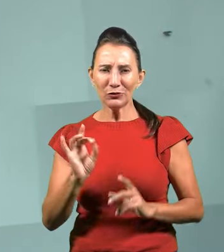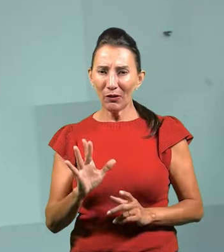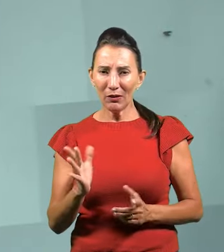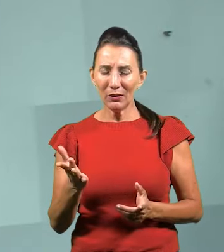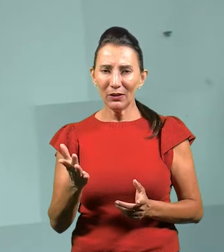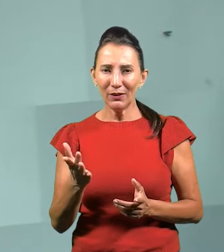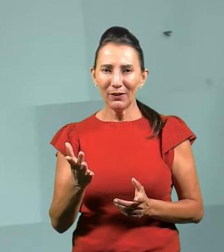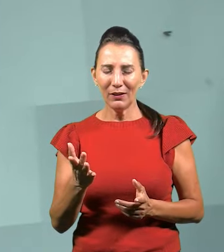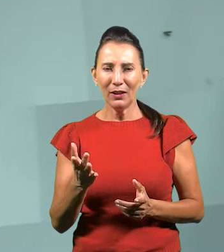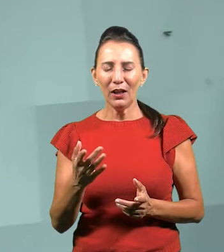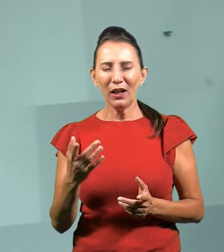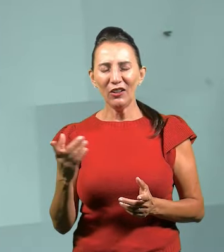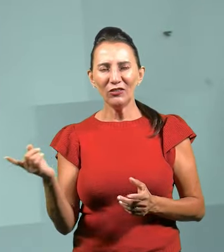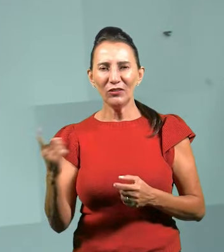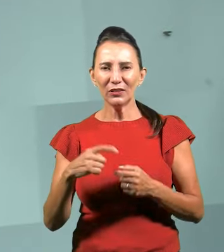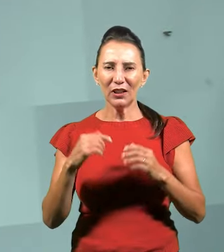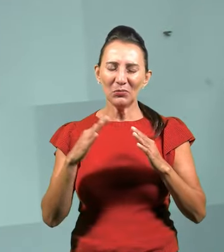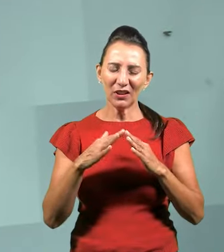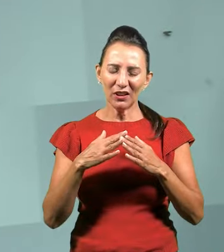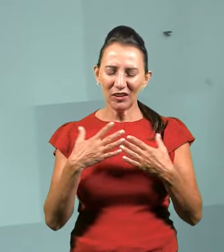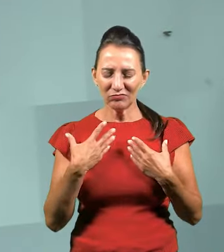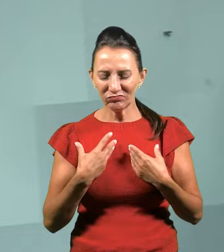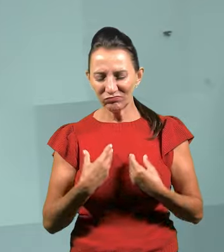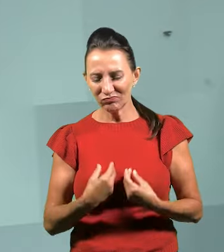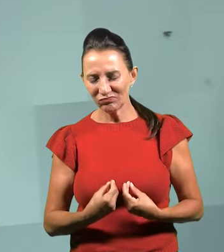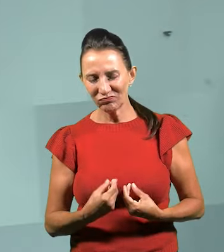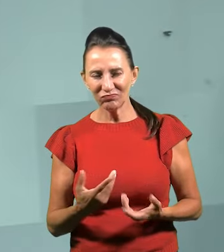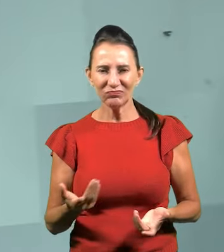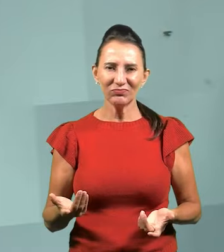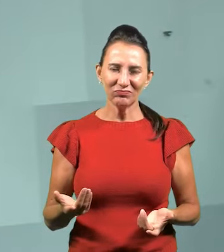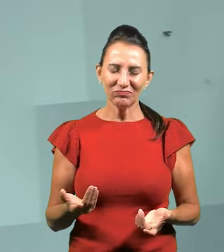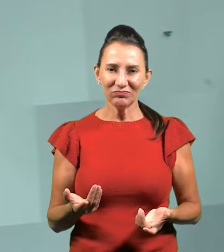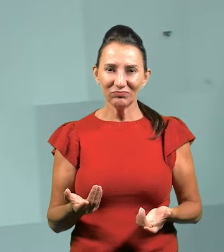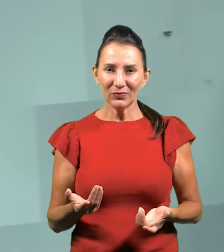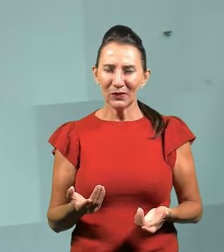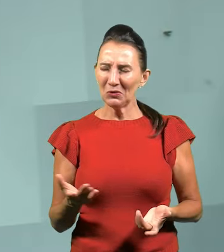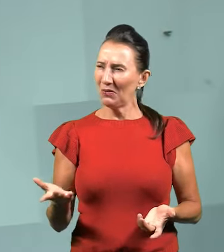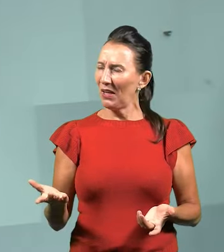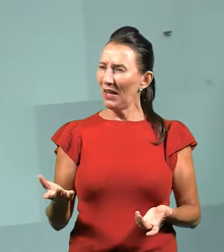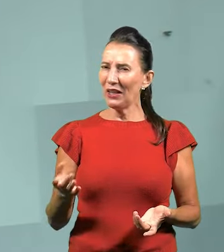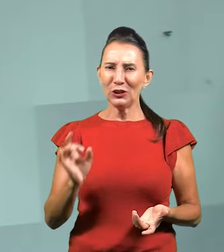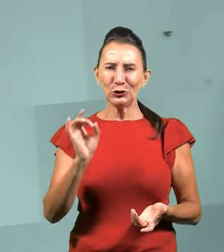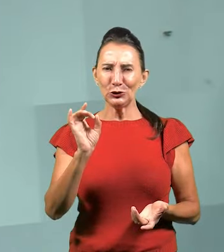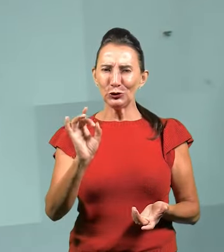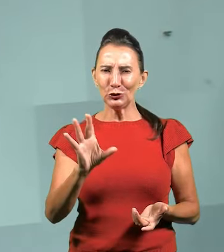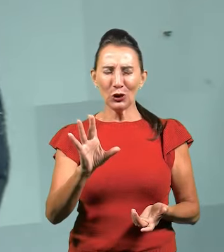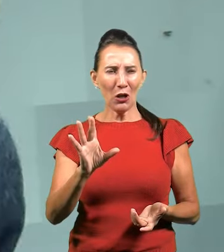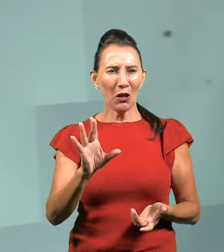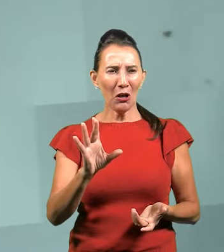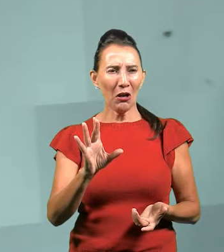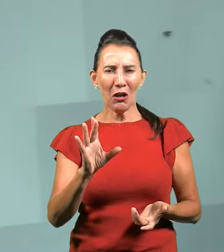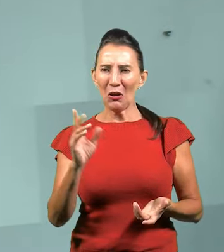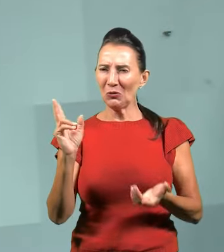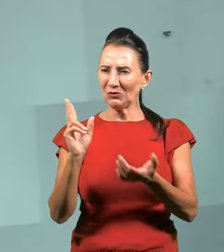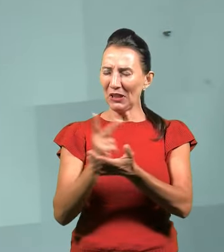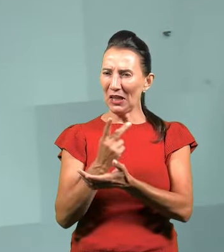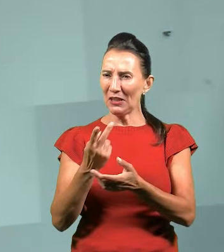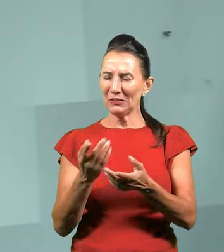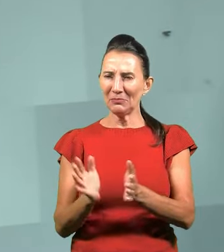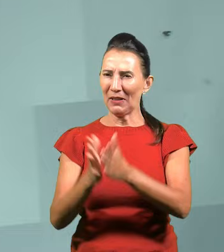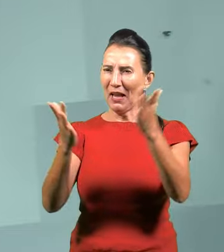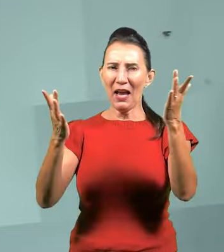vitória, vitória, vitória. E voltava para casa muitas vezes até frustrado. Falava, poxa, mas só acontece grandes coisas na